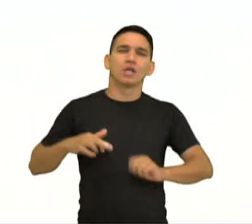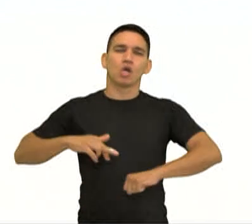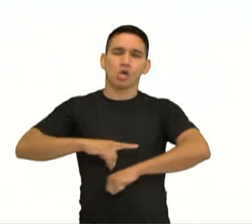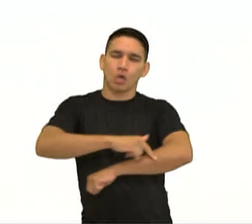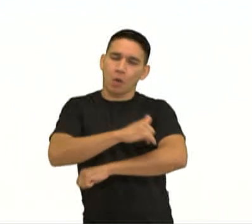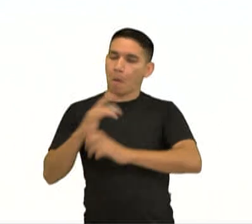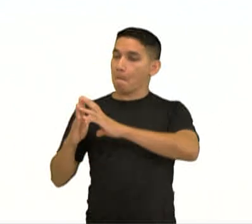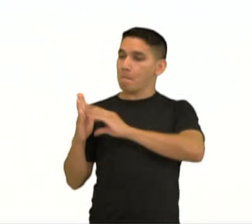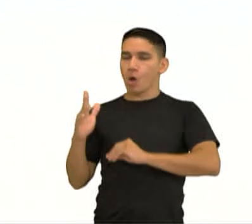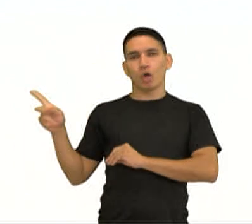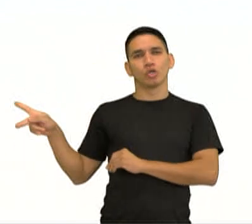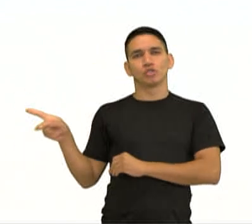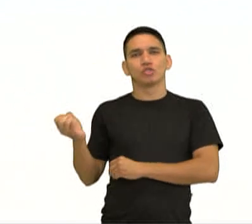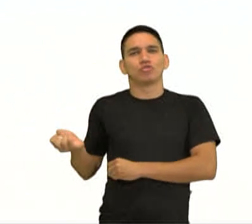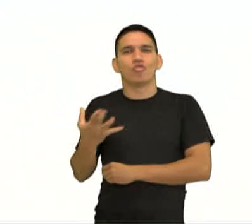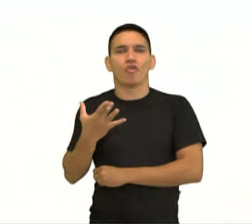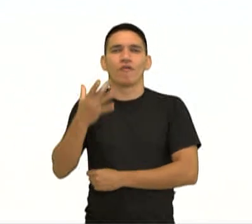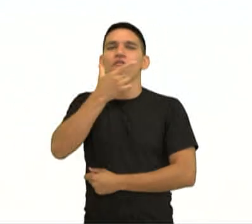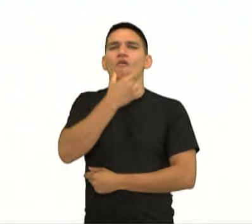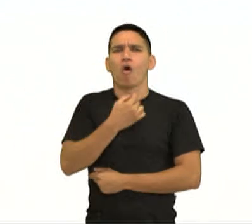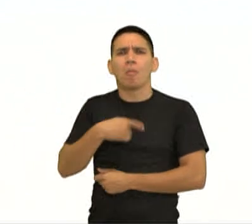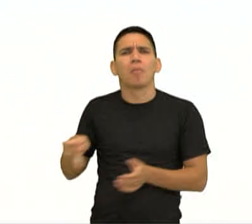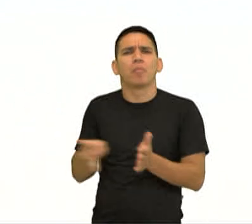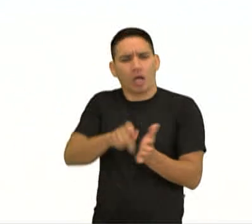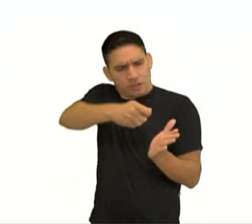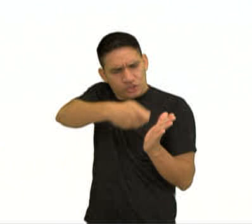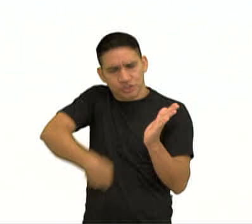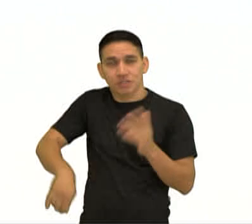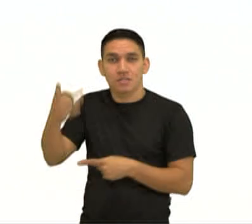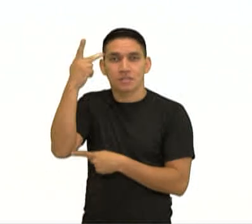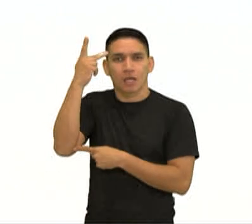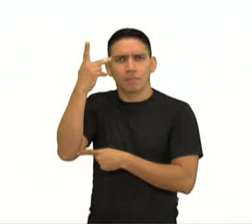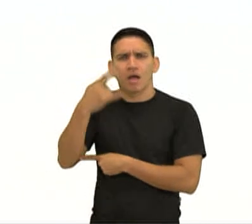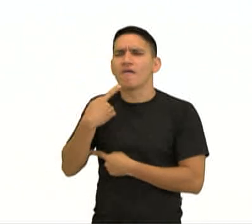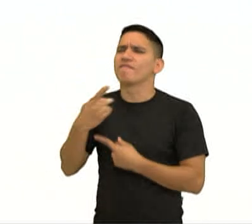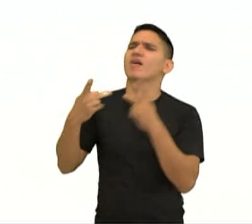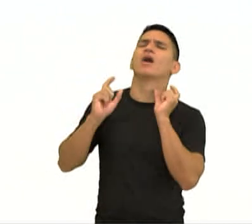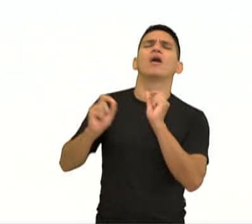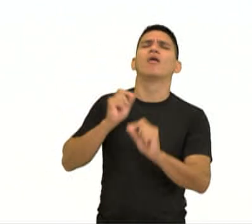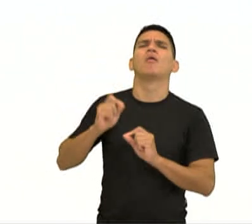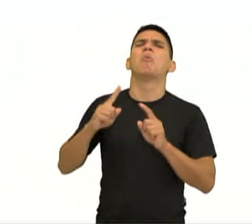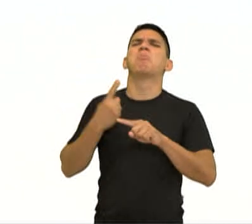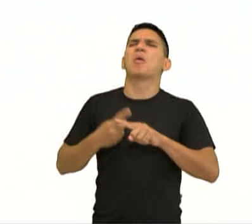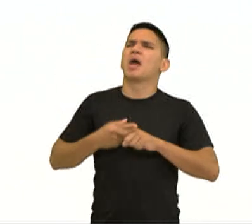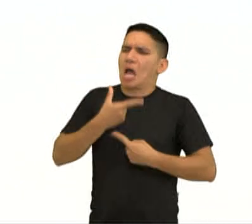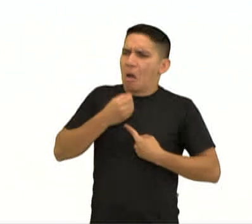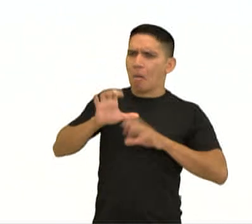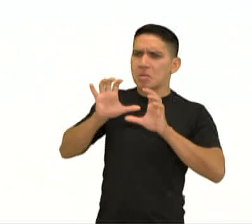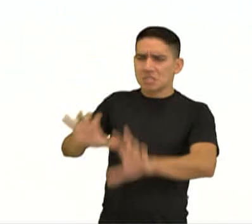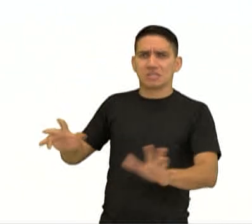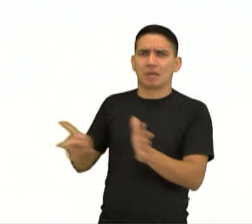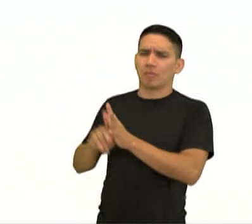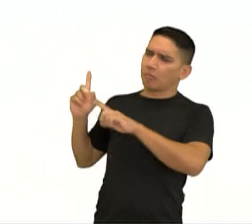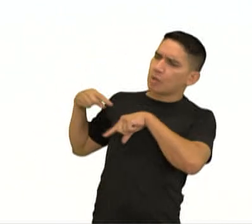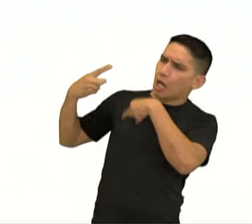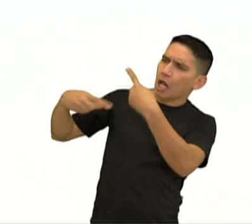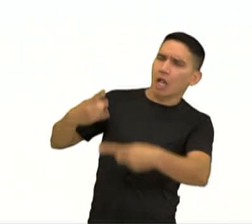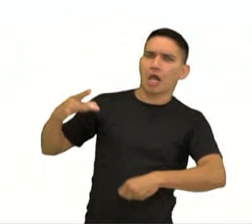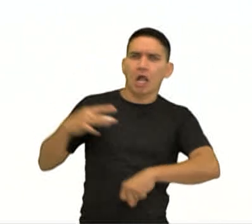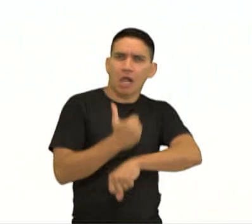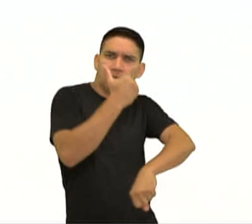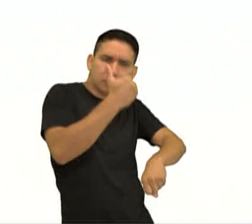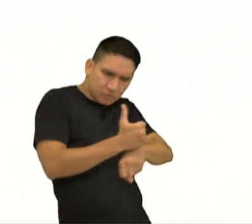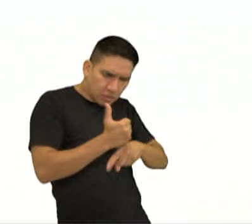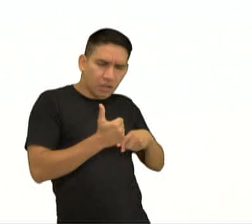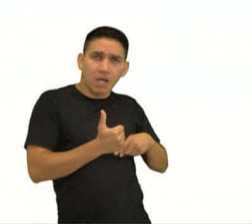Novo Homem no Diário de São Paulo e questiona a indumentária brasileira herdada dos colonizadores e pouco